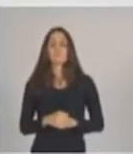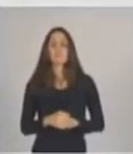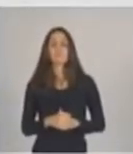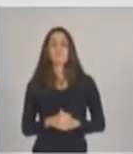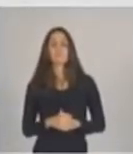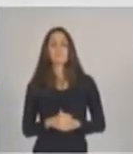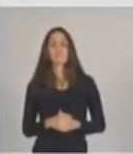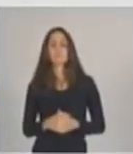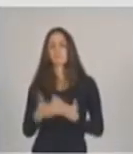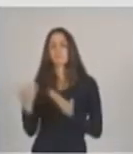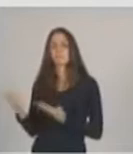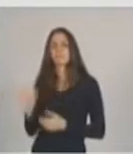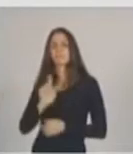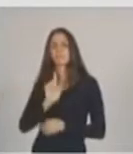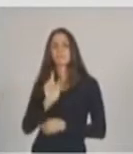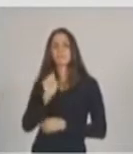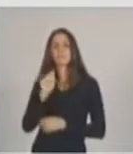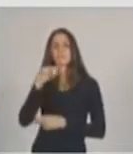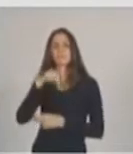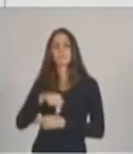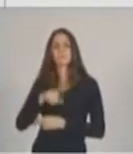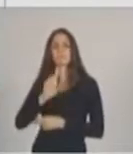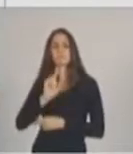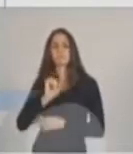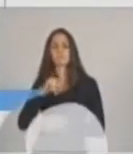Deputado Vandinho, eu